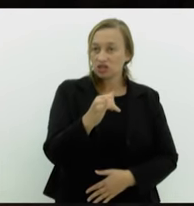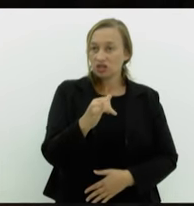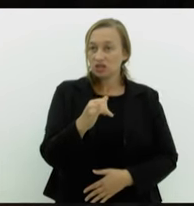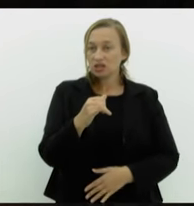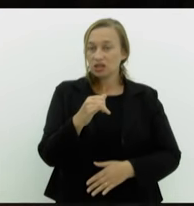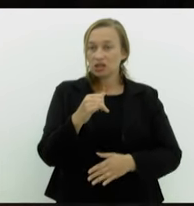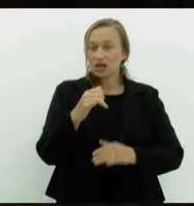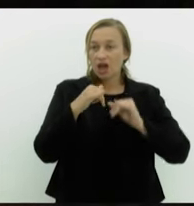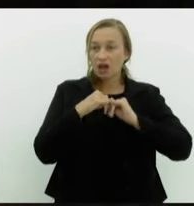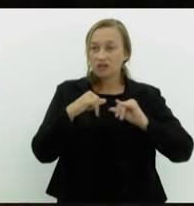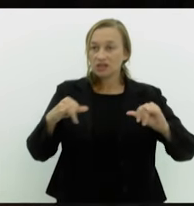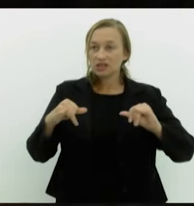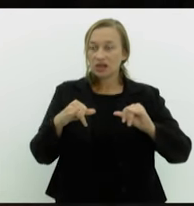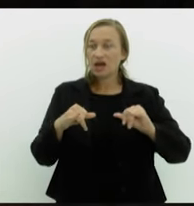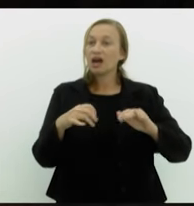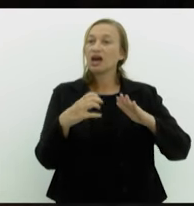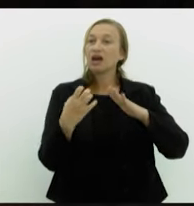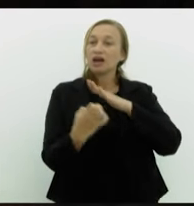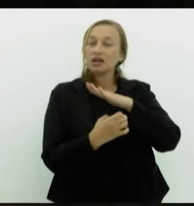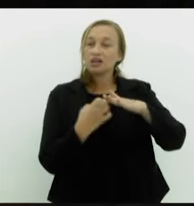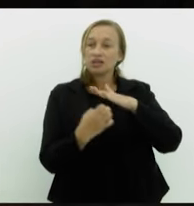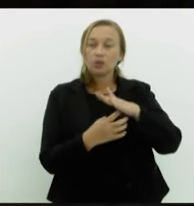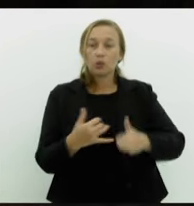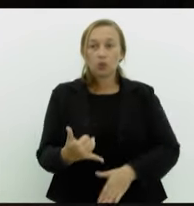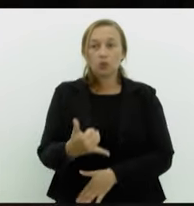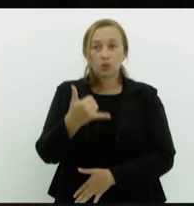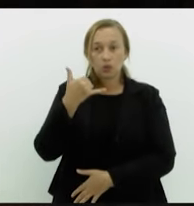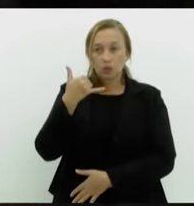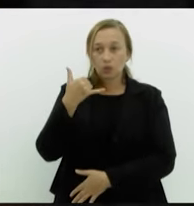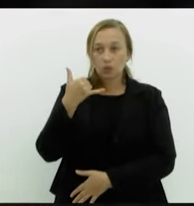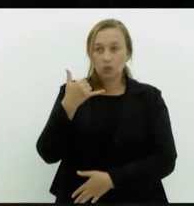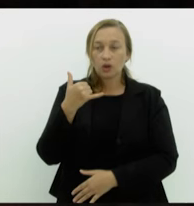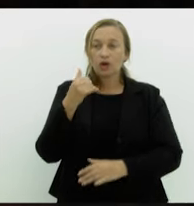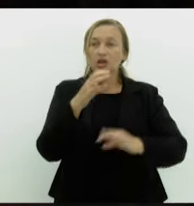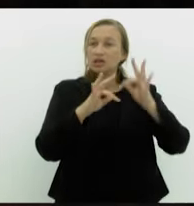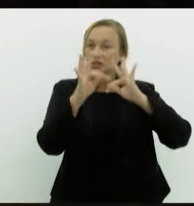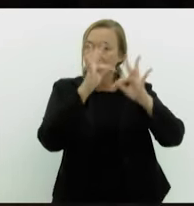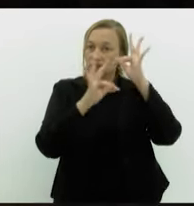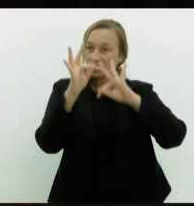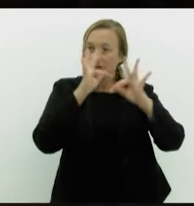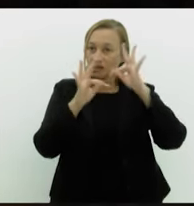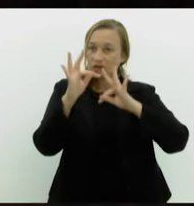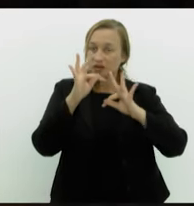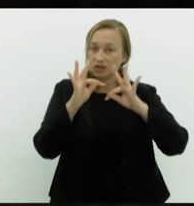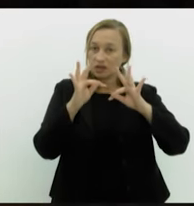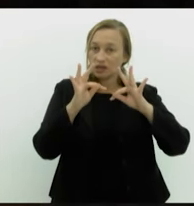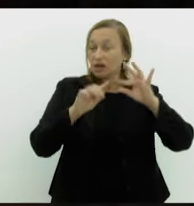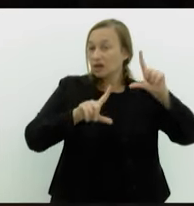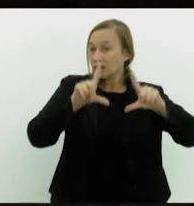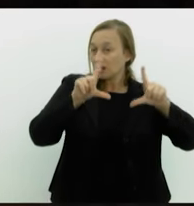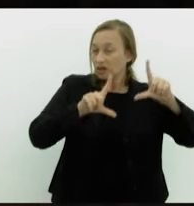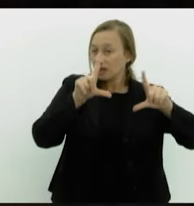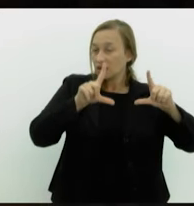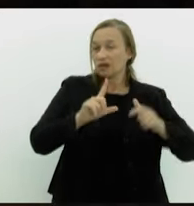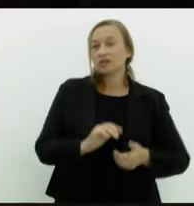notificar as empresas de telefonia, internet e TV a cabo